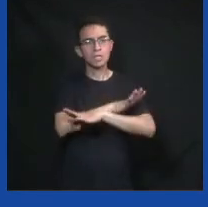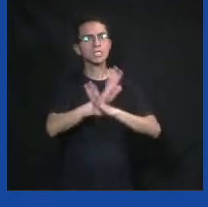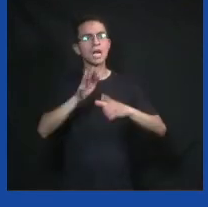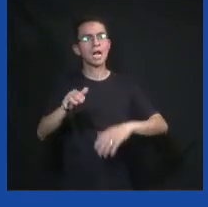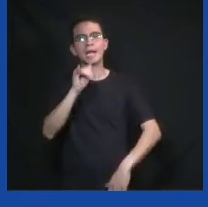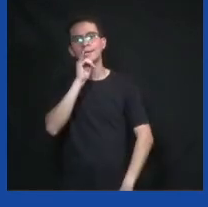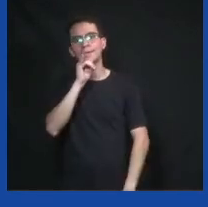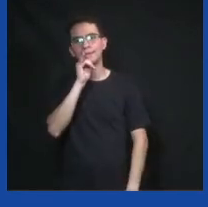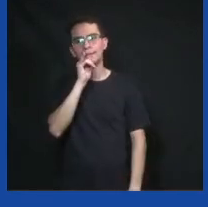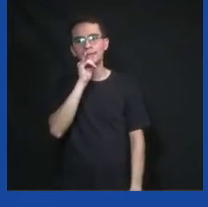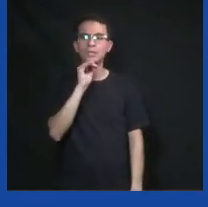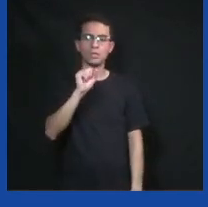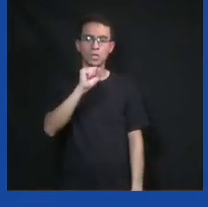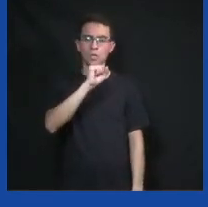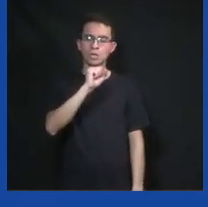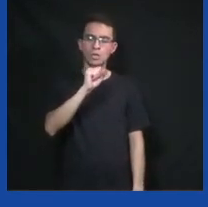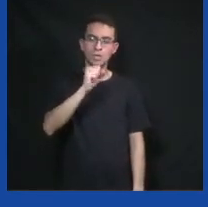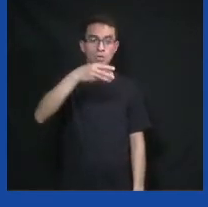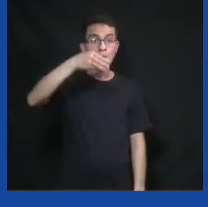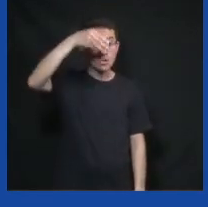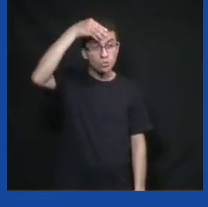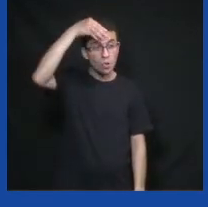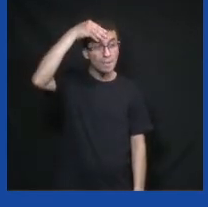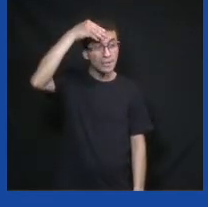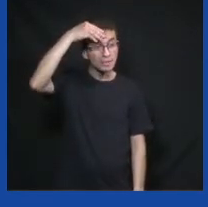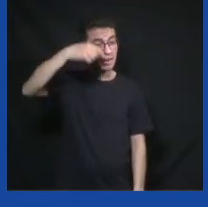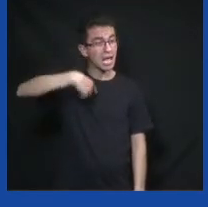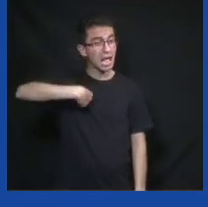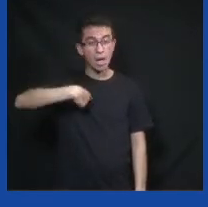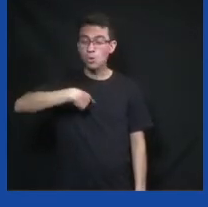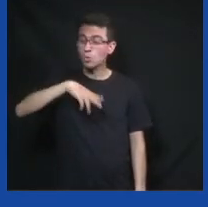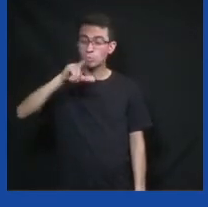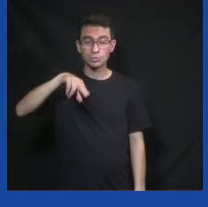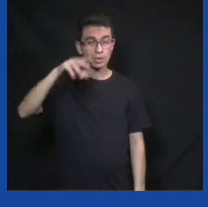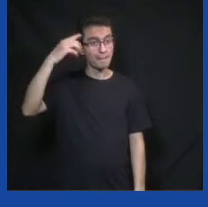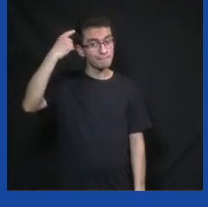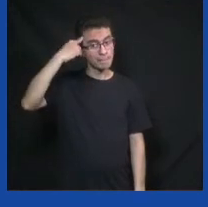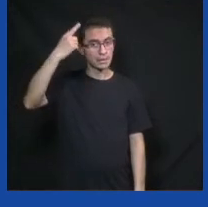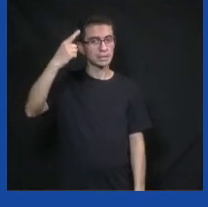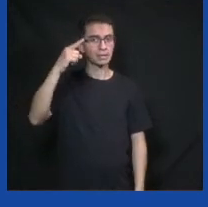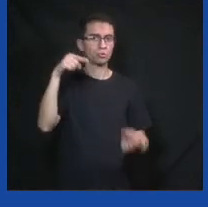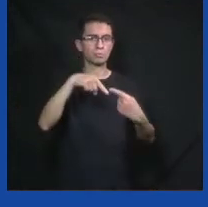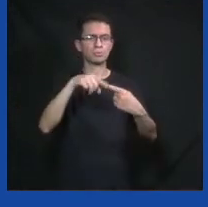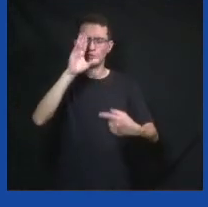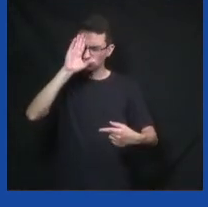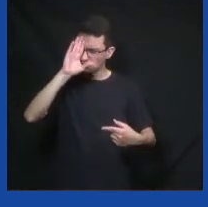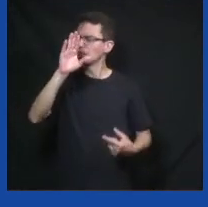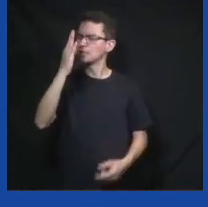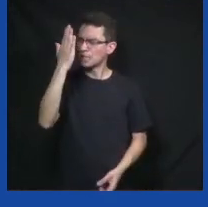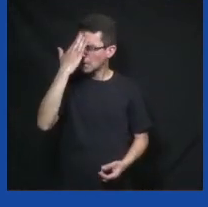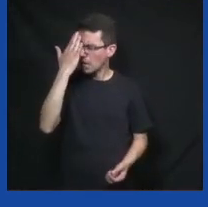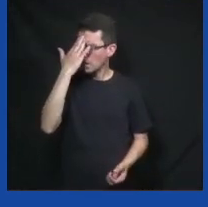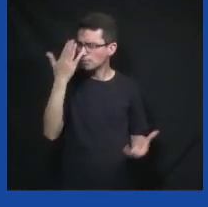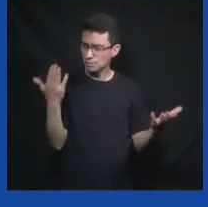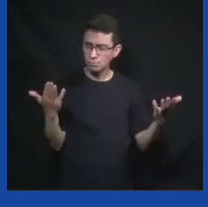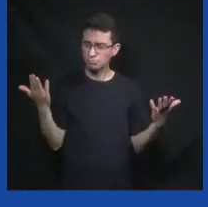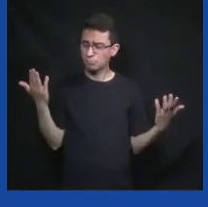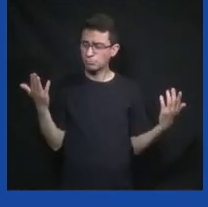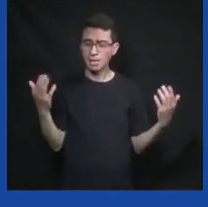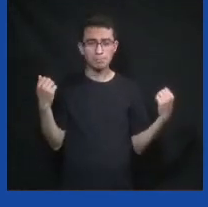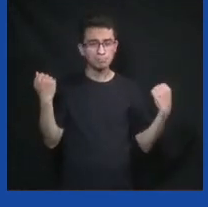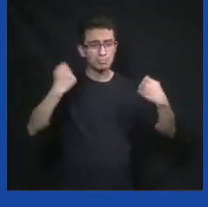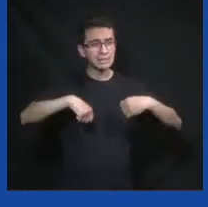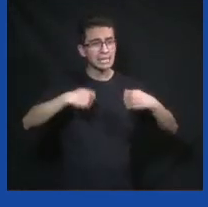ensinam coisas sobre meio ambiente que eu nunca imaginei ter na escola e sei que é fundamental, né? A gente precisa fazer isso com a política, mas